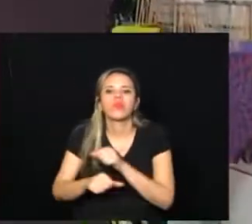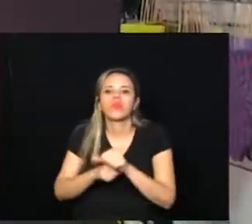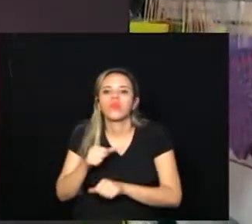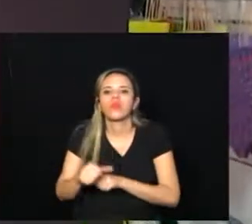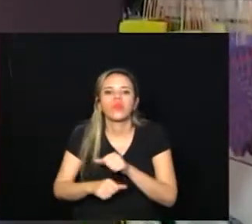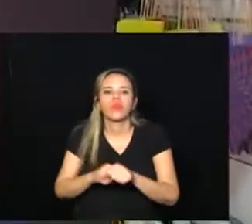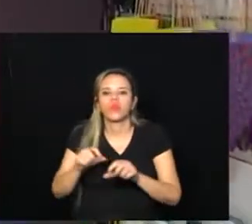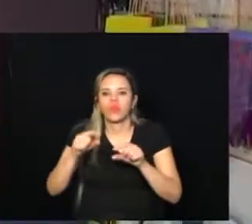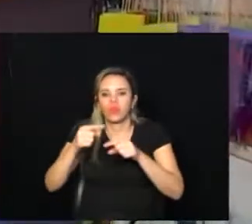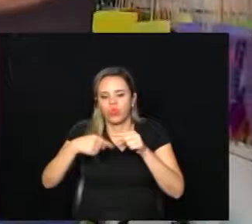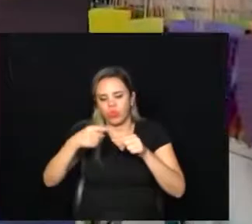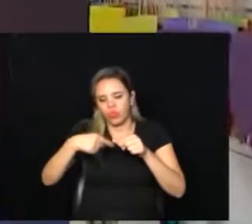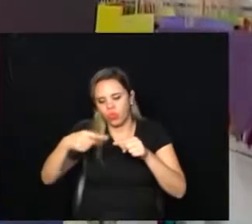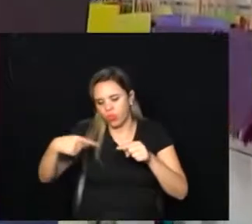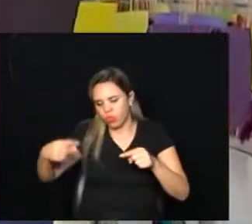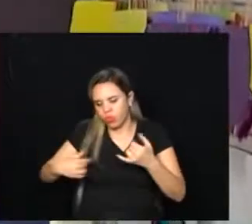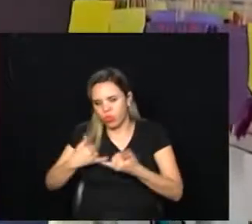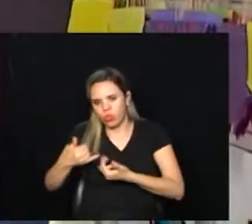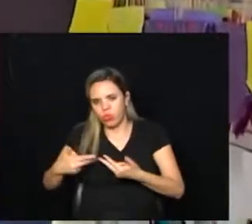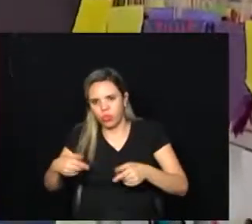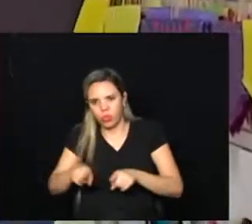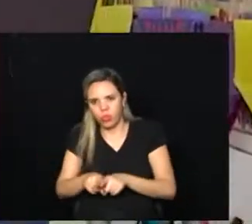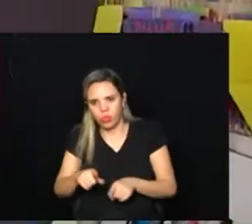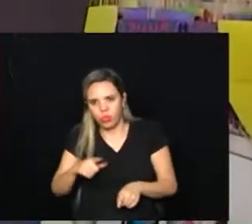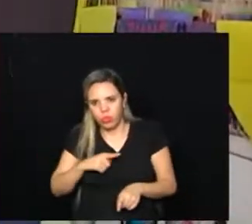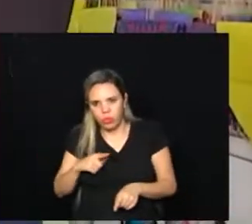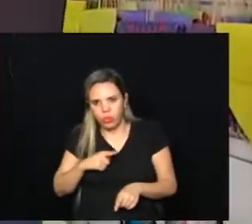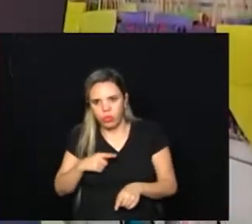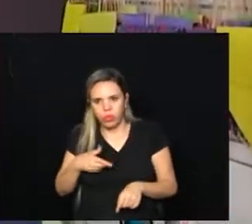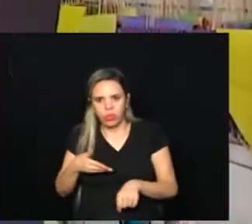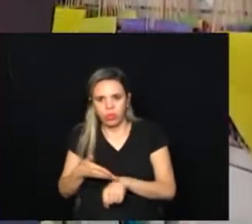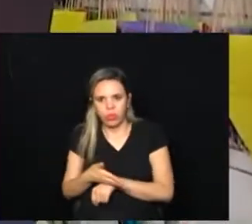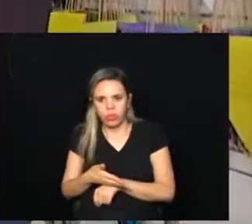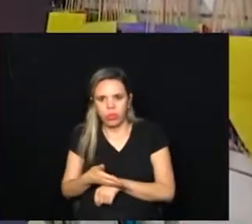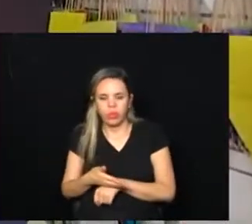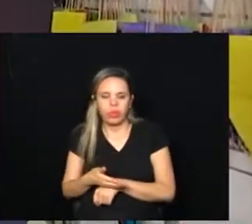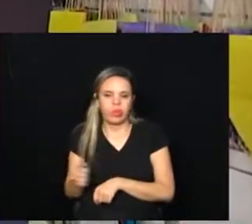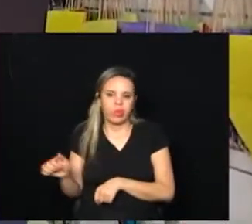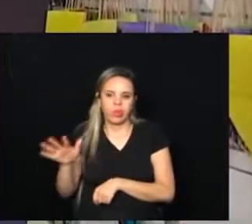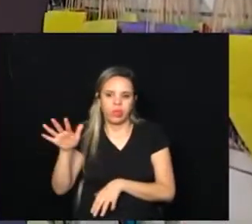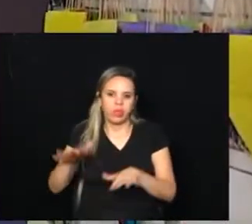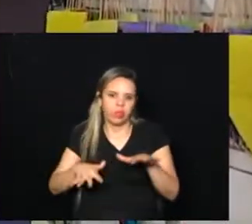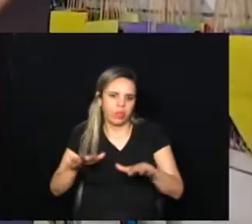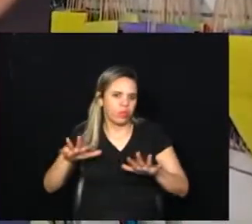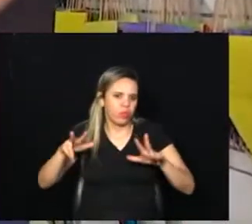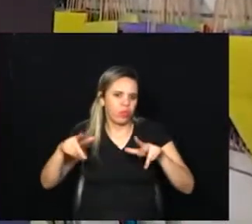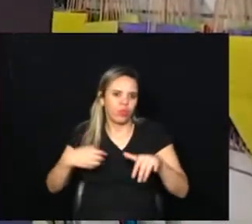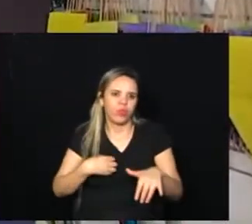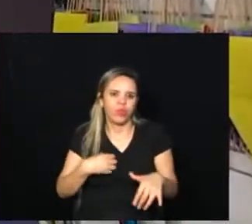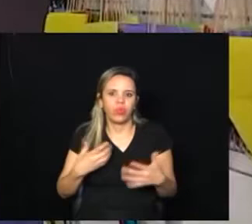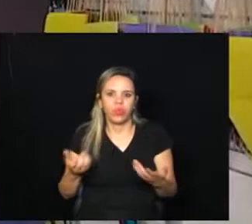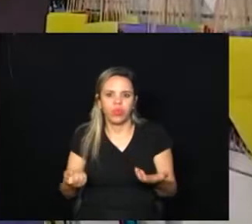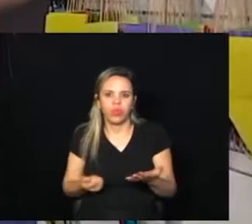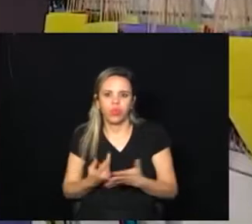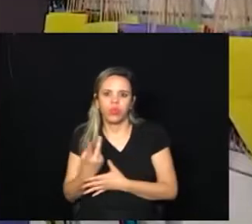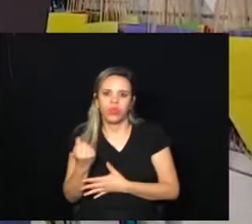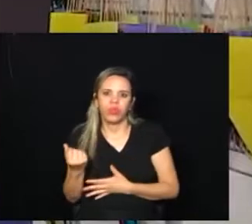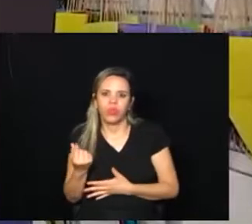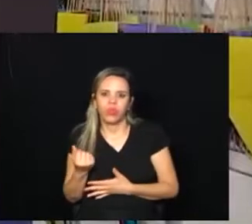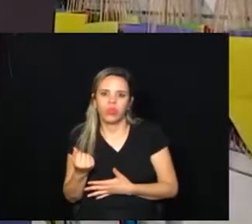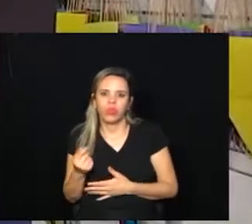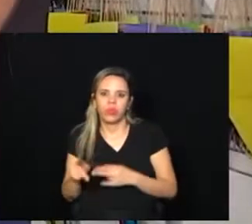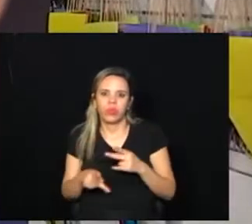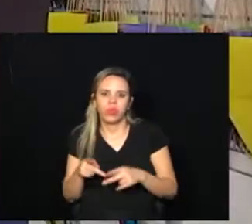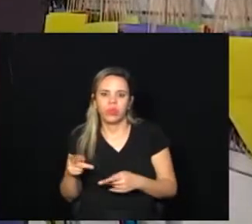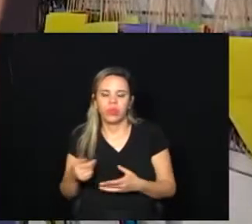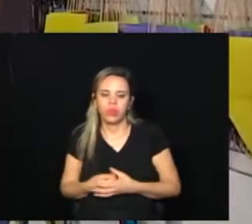as carretilhas para as crianças enrolarem linhas, aí tem preços mais acessíveis, tem mais caras. Tem para todos os tipos de gostos e para todo tipo de classe, né?